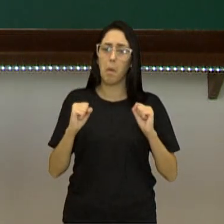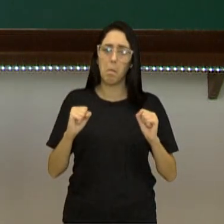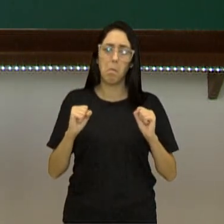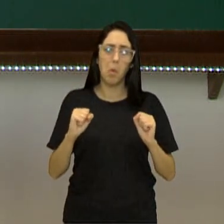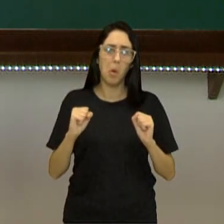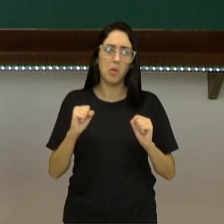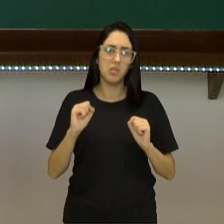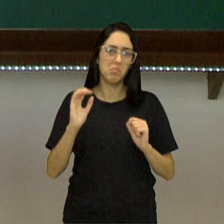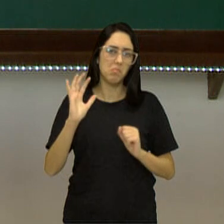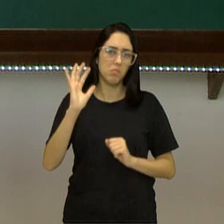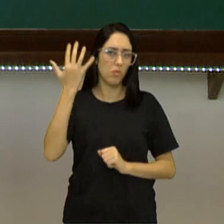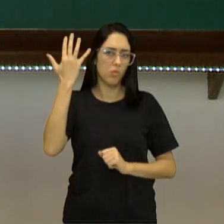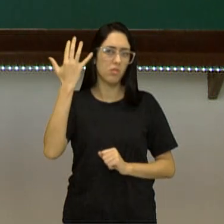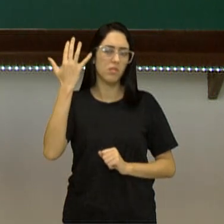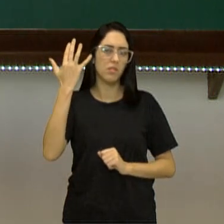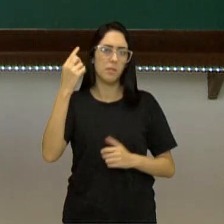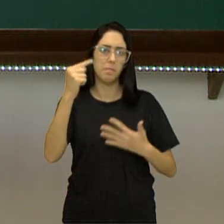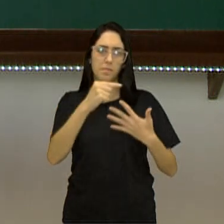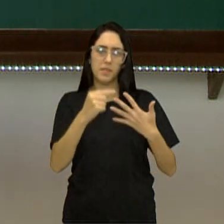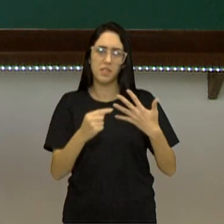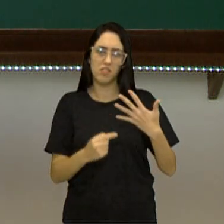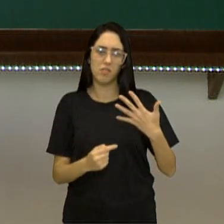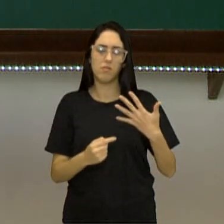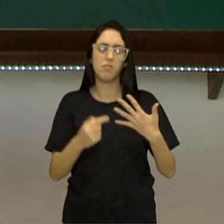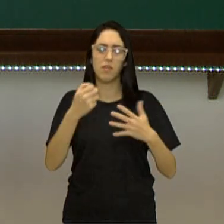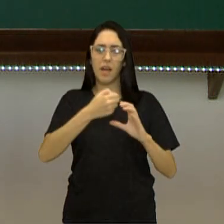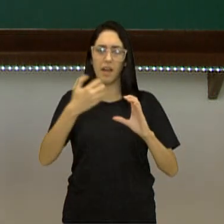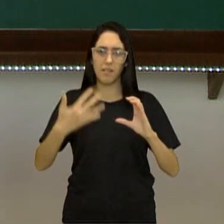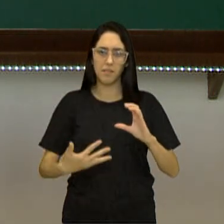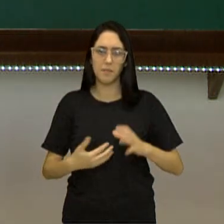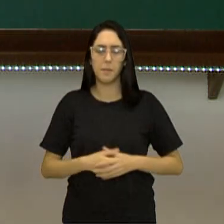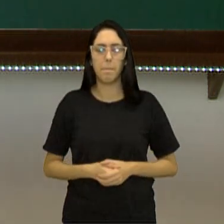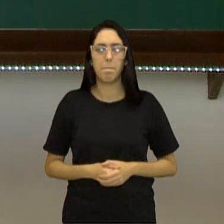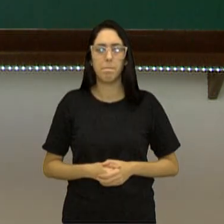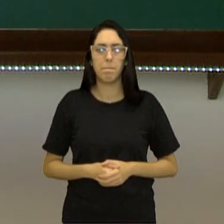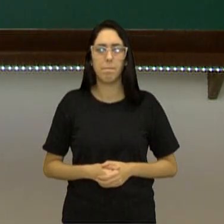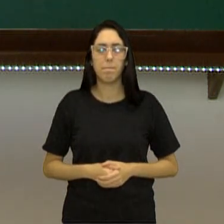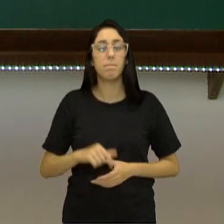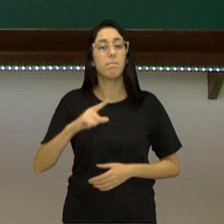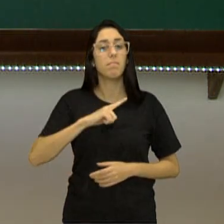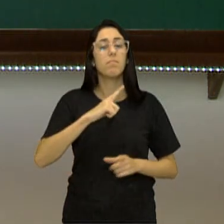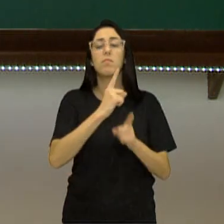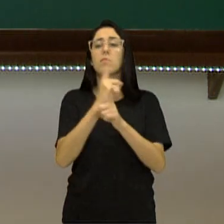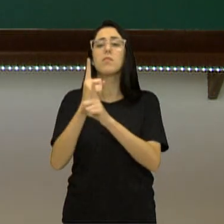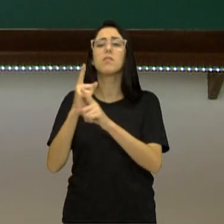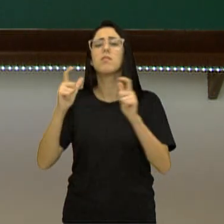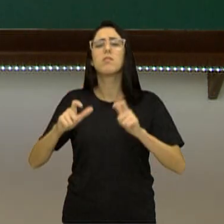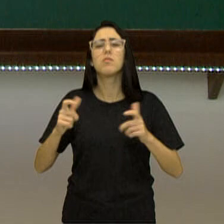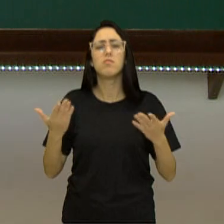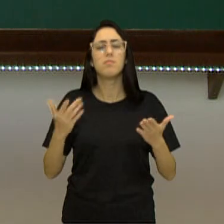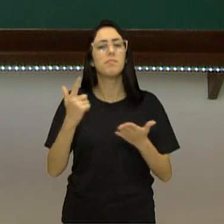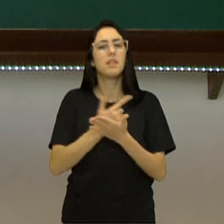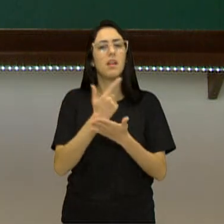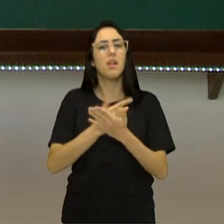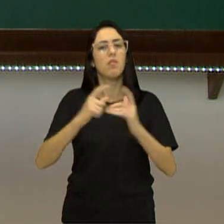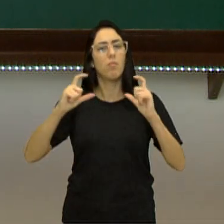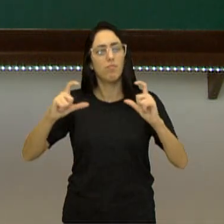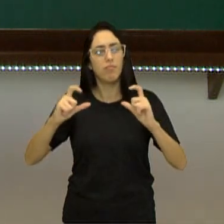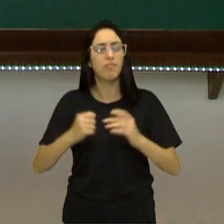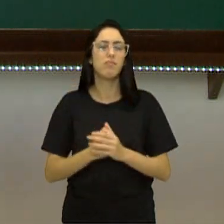aparecer essas duas características. Eles são encontrados onde? Em enciclopédias,